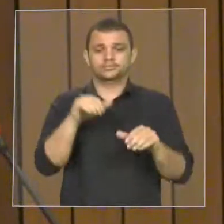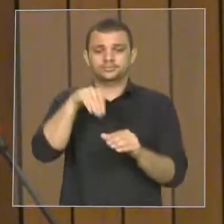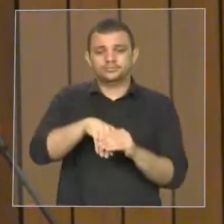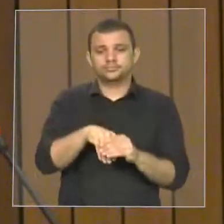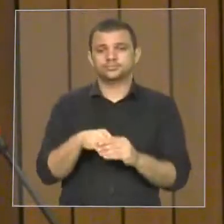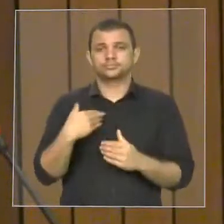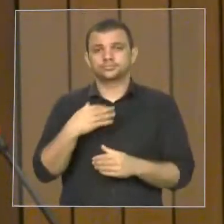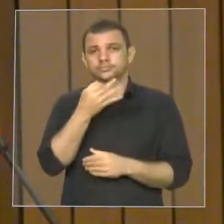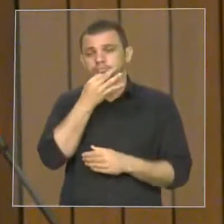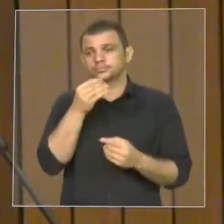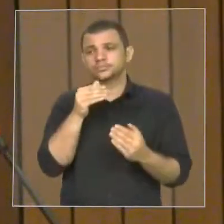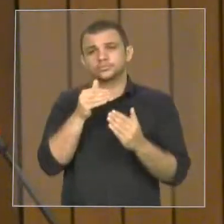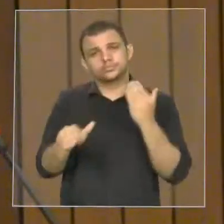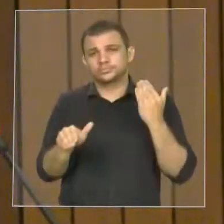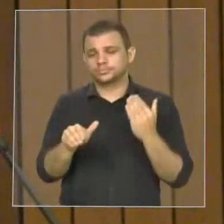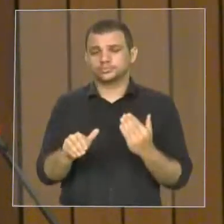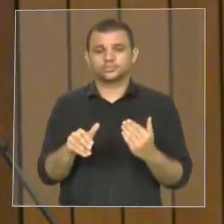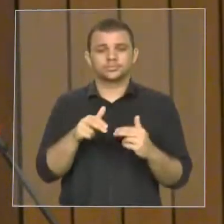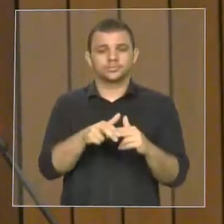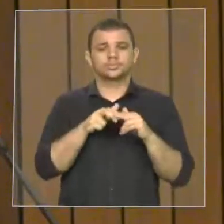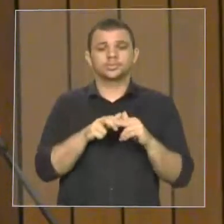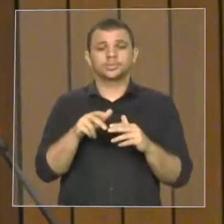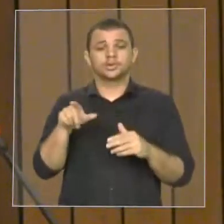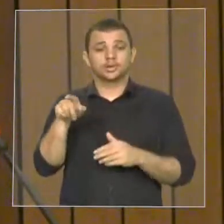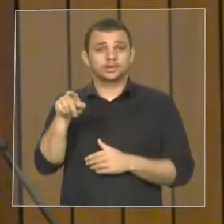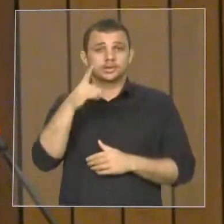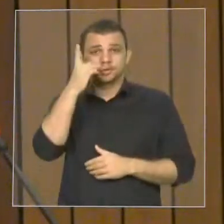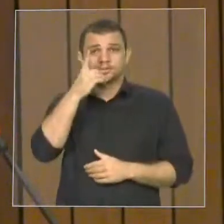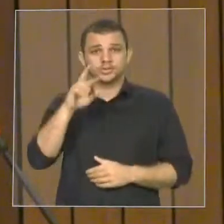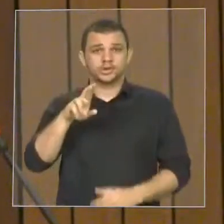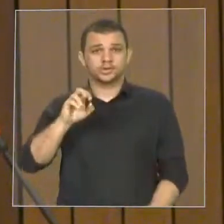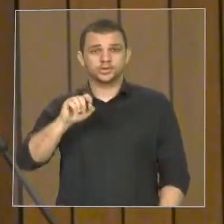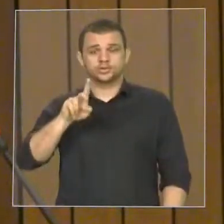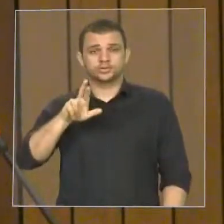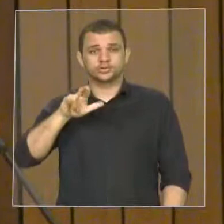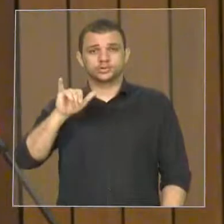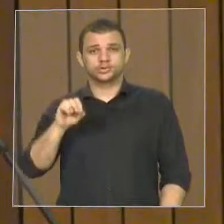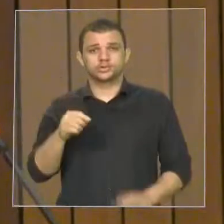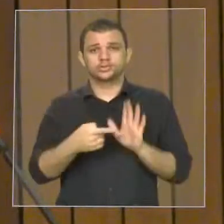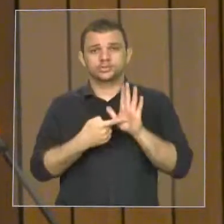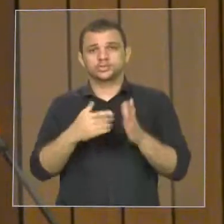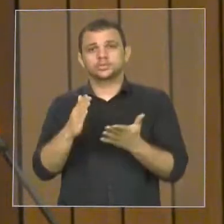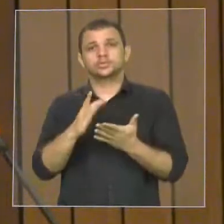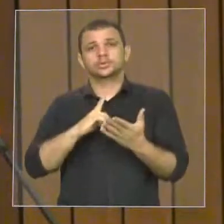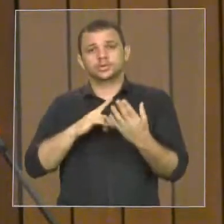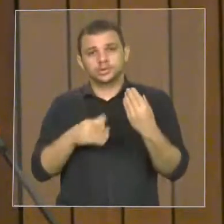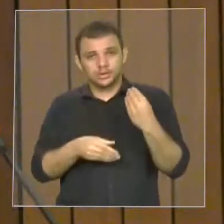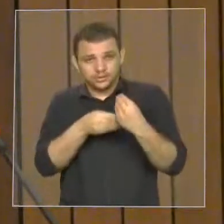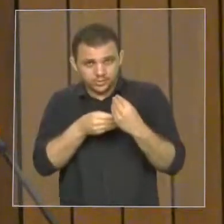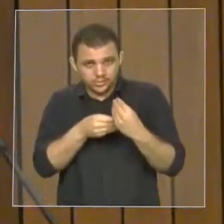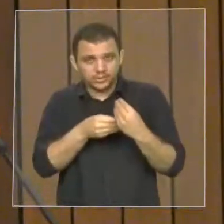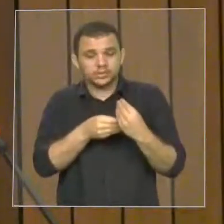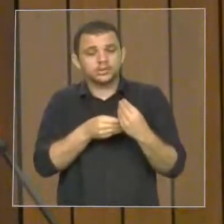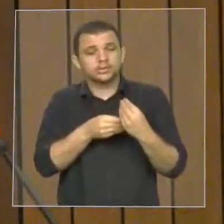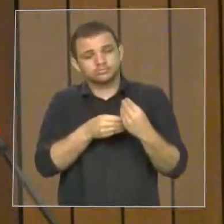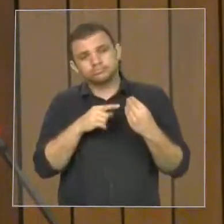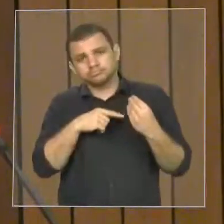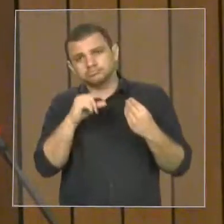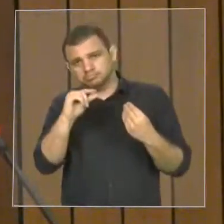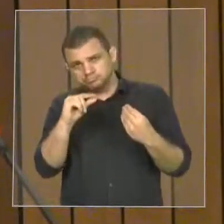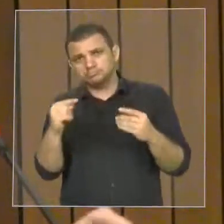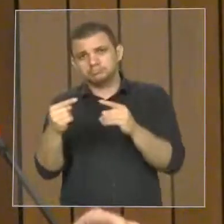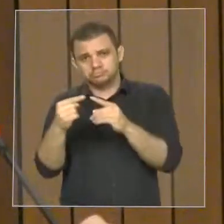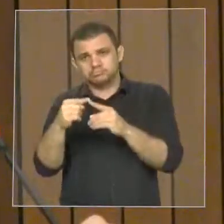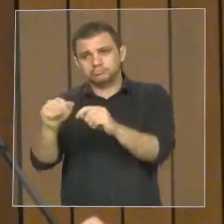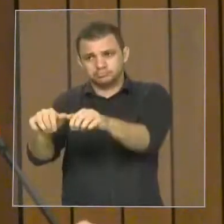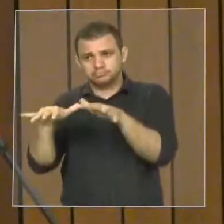na verdade, em alguns pontos acolhe aquilo que já foi debatido em 2 audiências públicas, mas a grande parte das